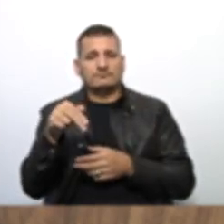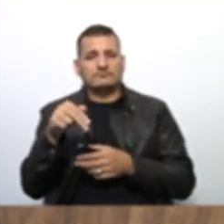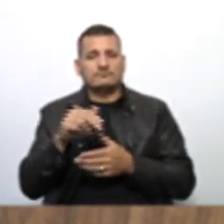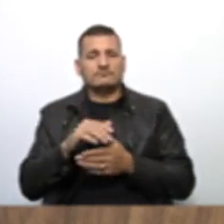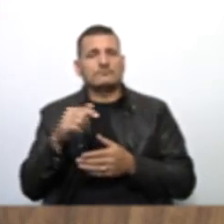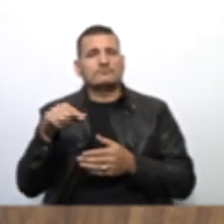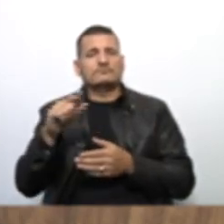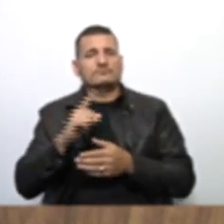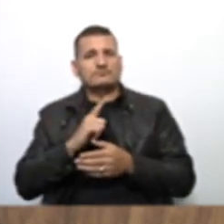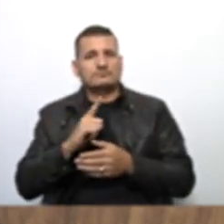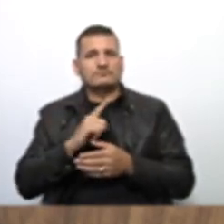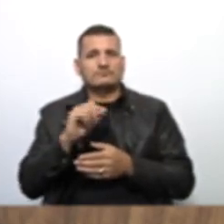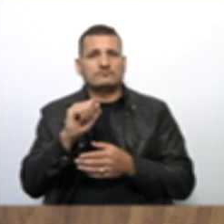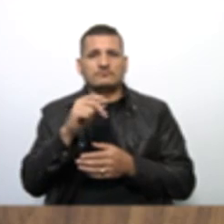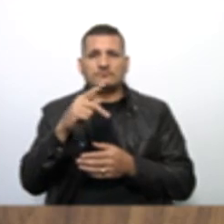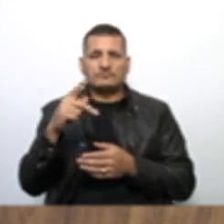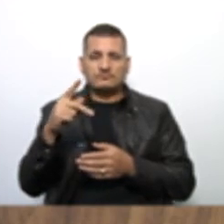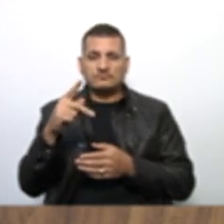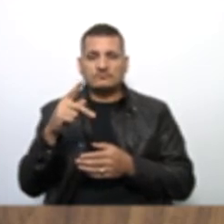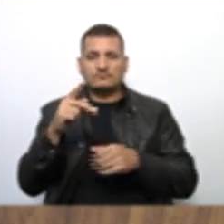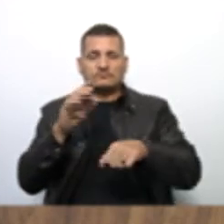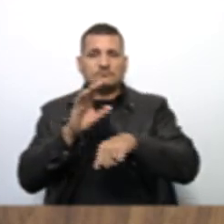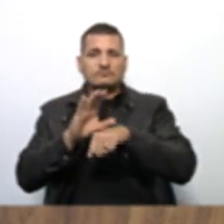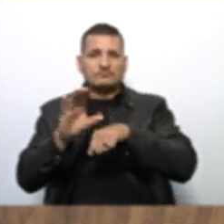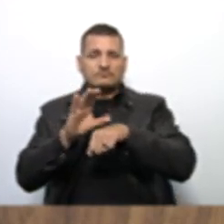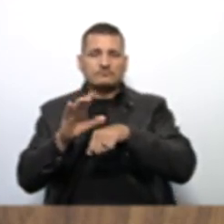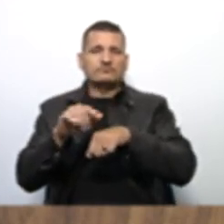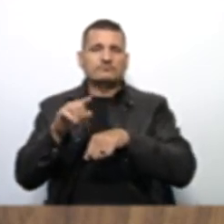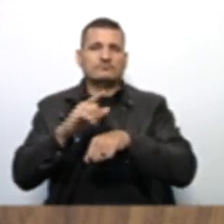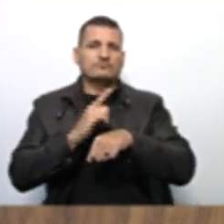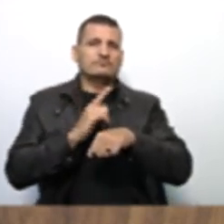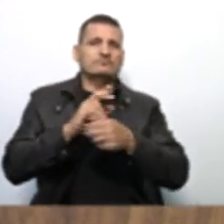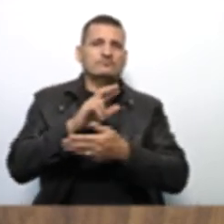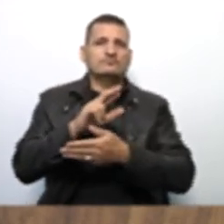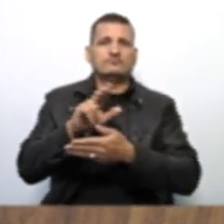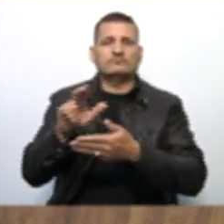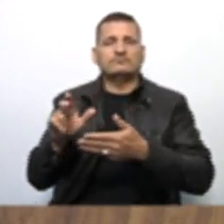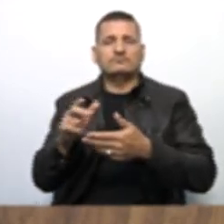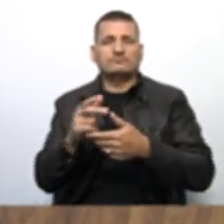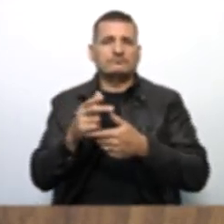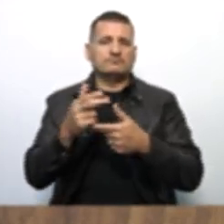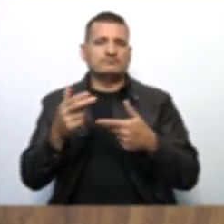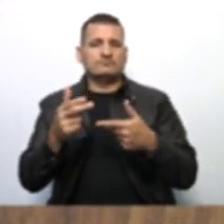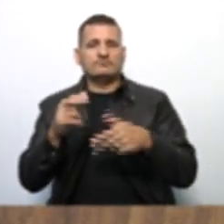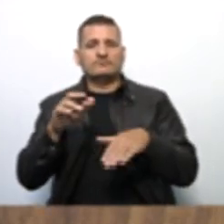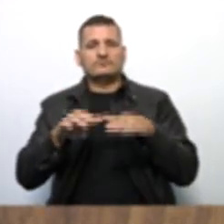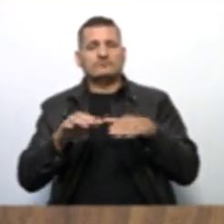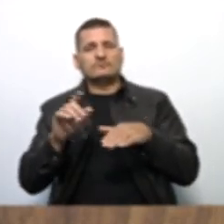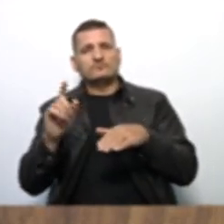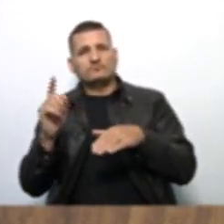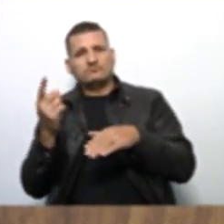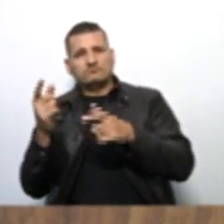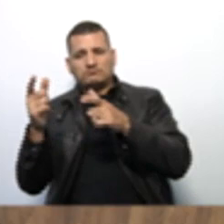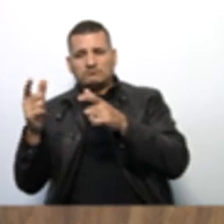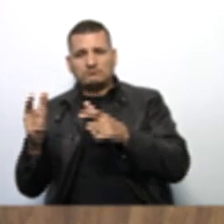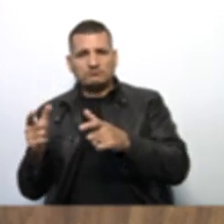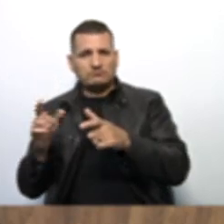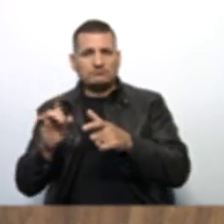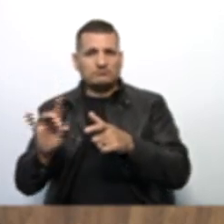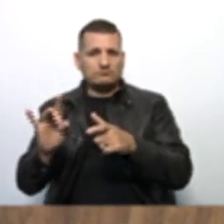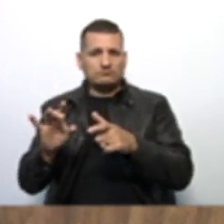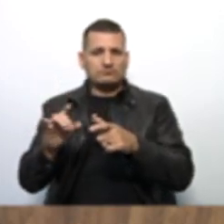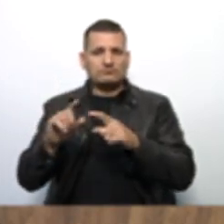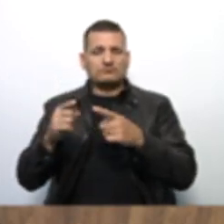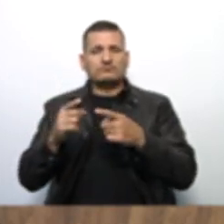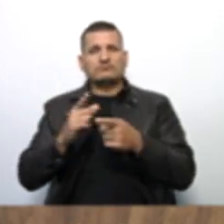a gente possa ter uma aplicação aí no nosso curso. E aí você tem todos os dispositivos, tudo, às vezes fica em um rack só dentro do meu data center, né? Mas você